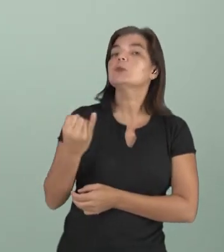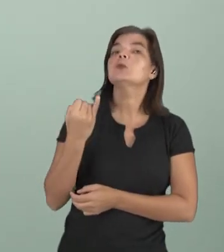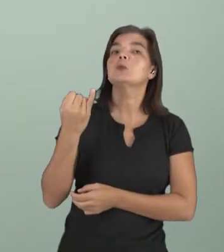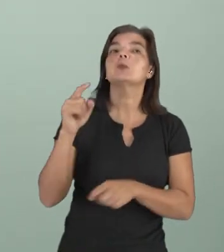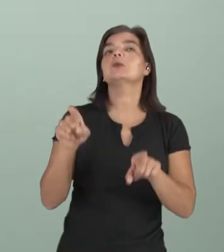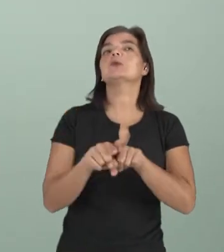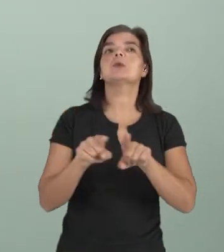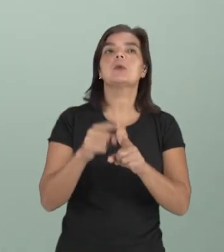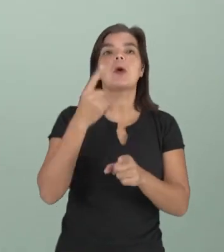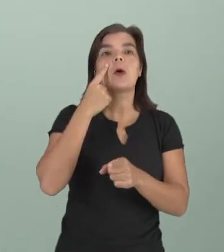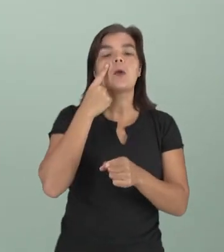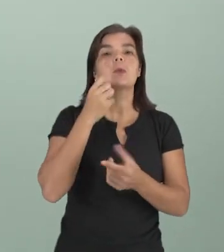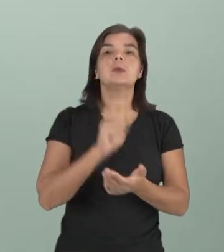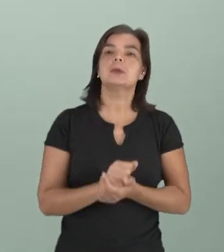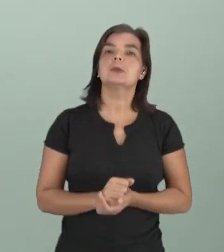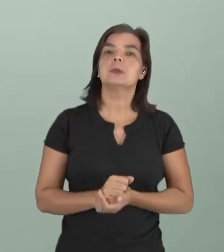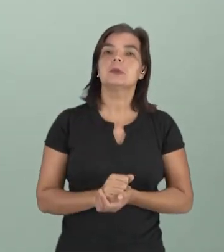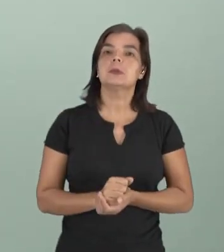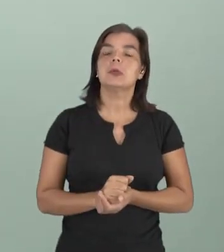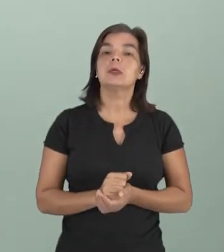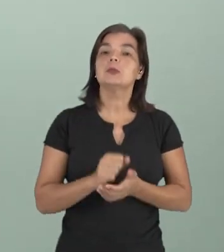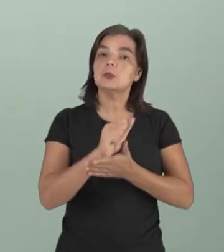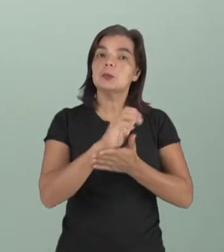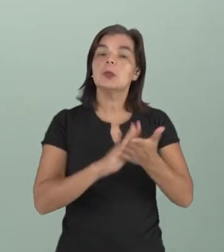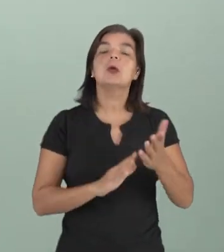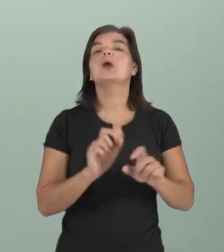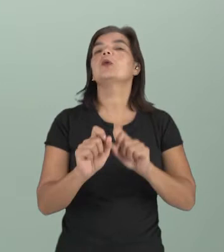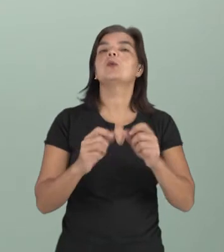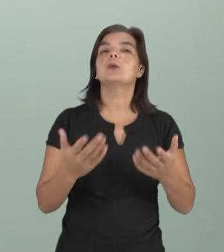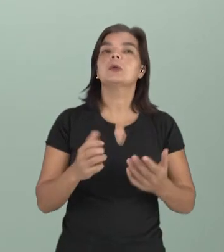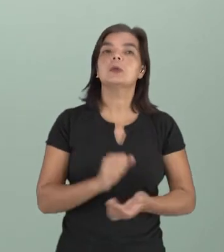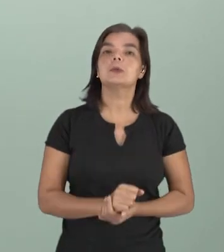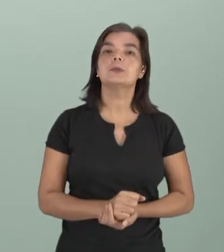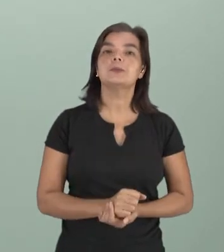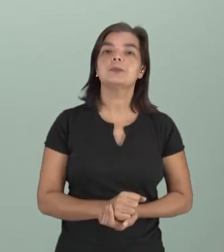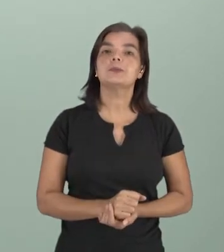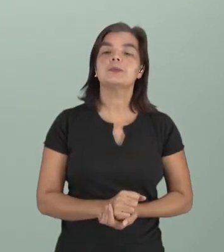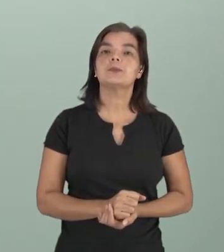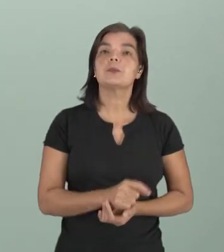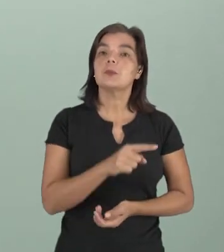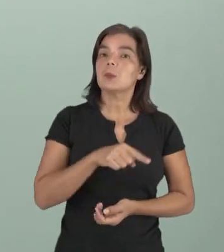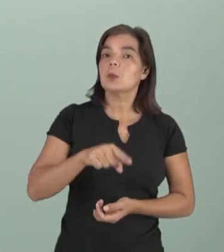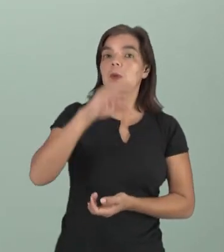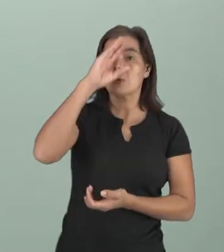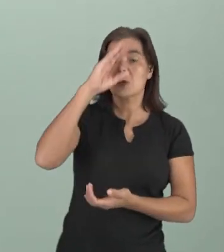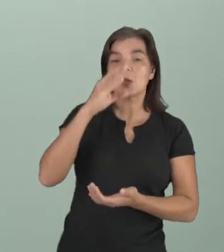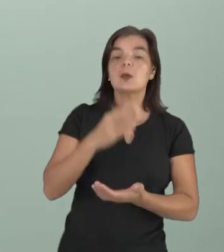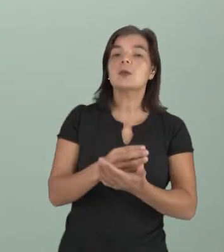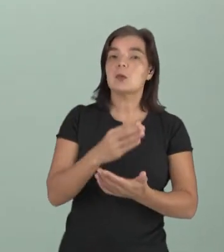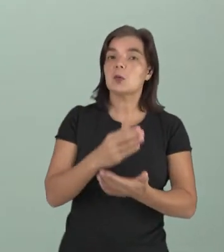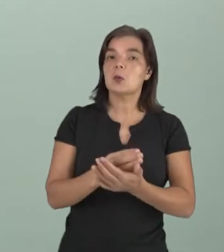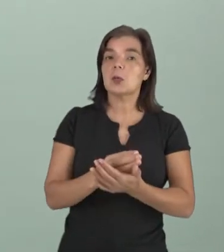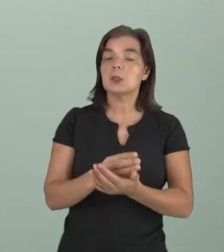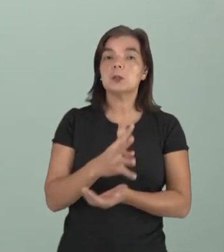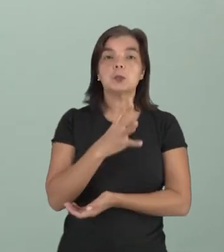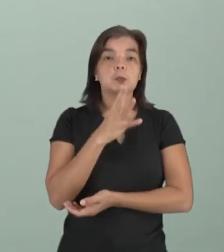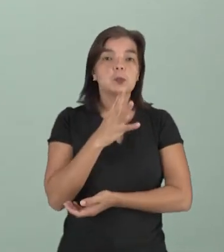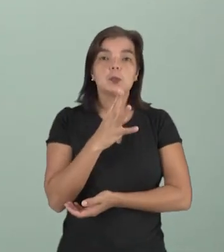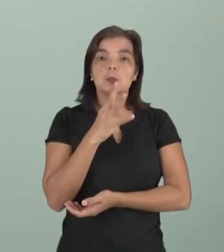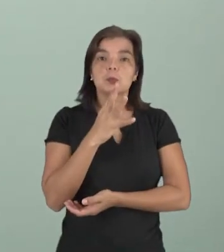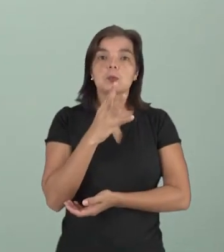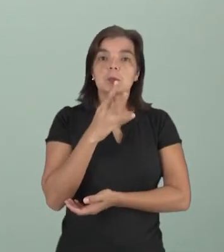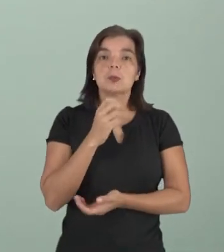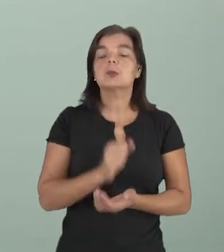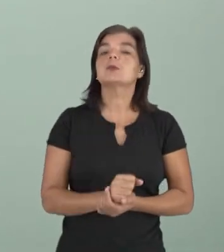cético, e a gente vai ver aqui na nossa atividade, é que na medida em que você acredita que você não